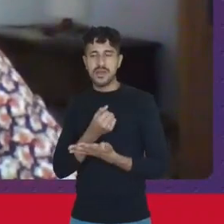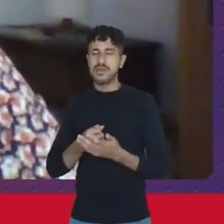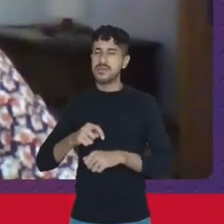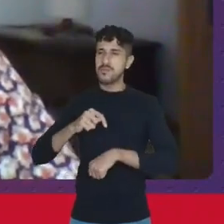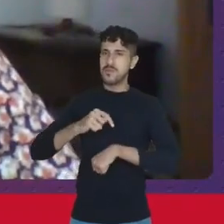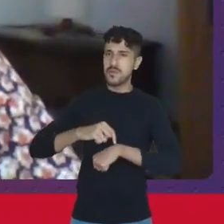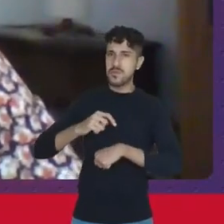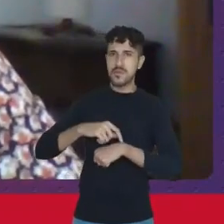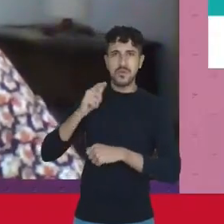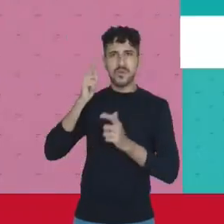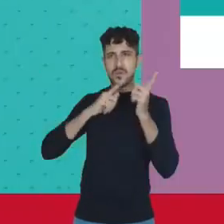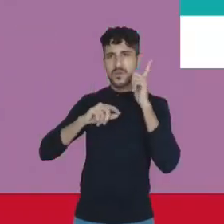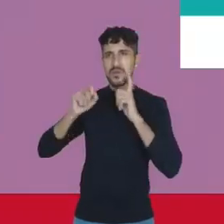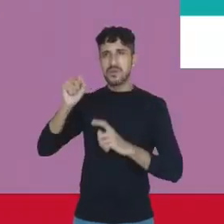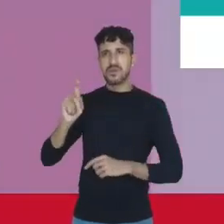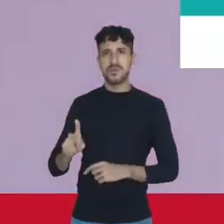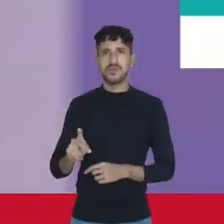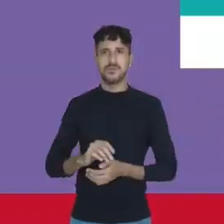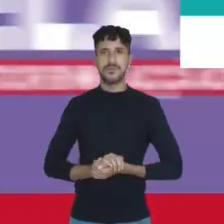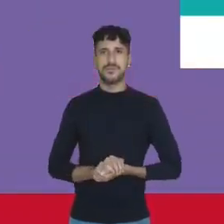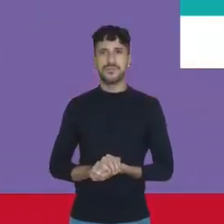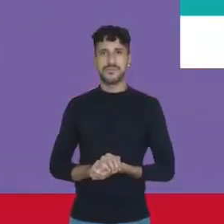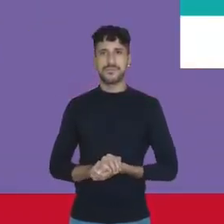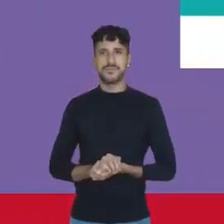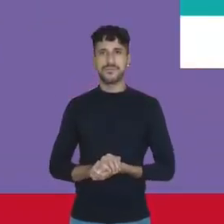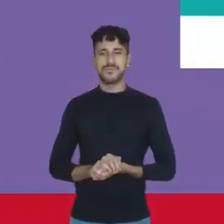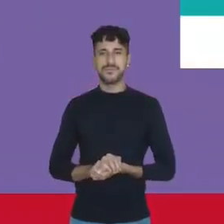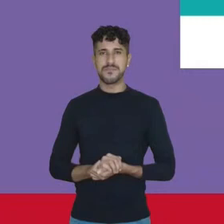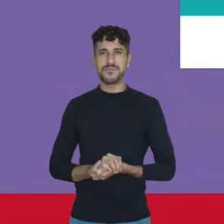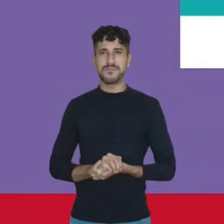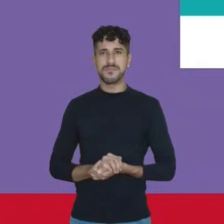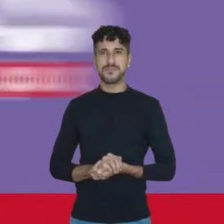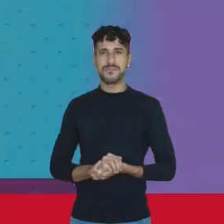da aposentadoria.